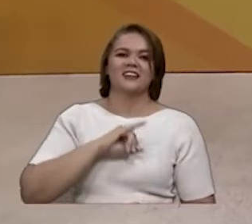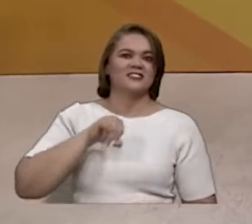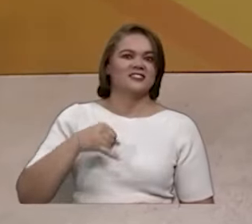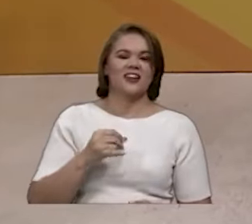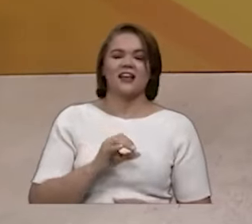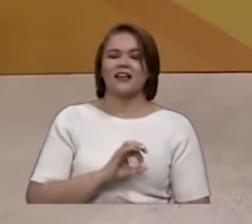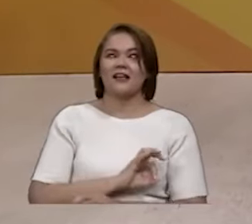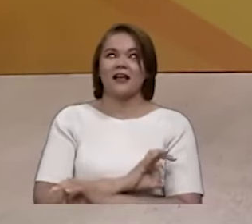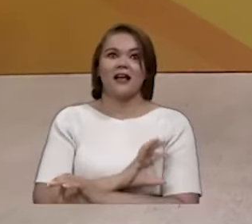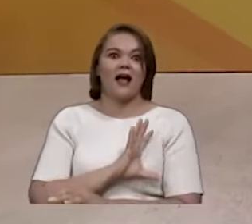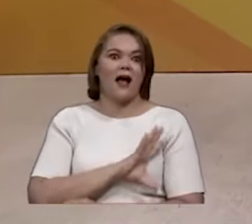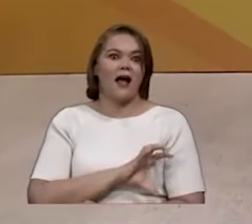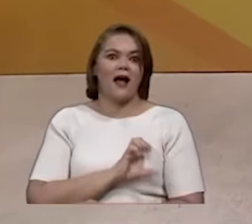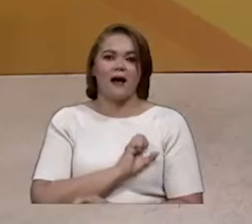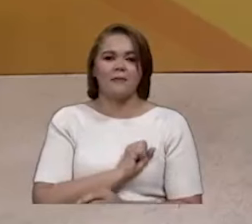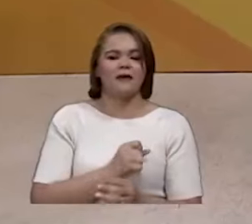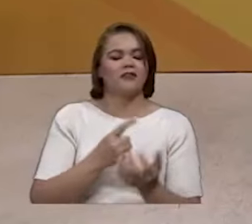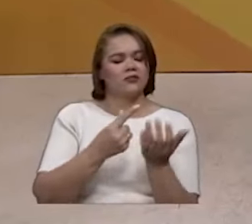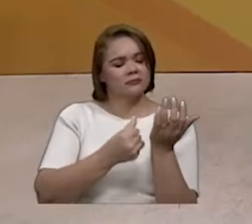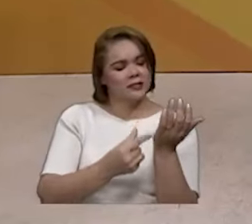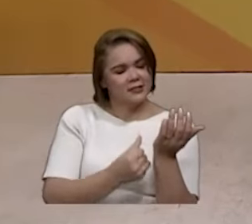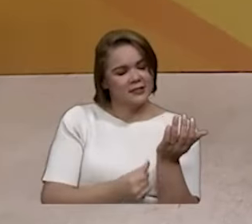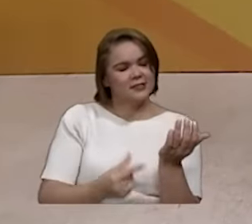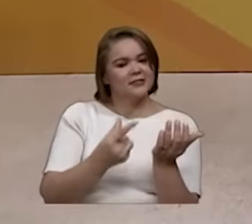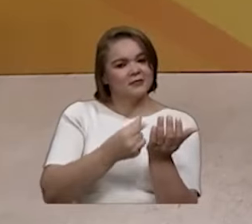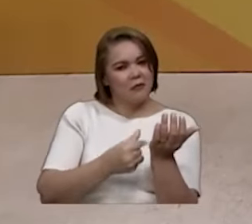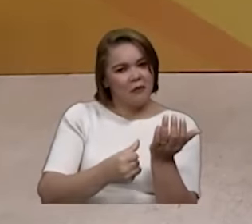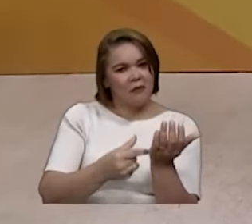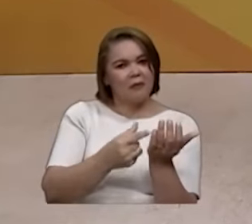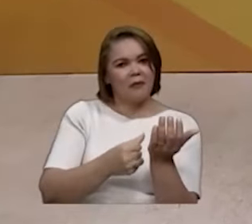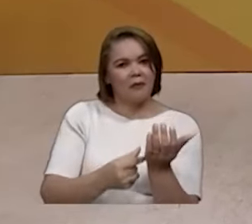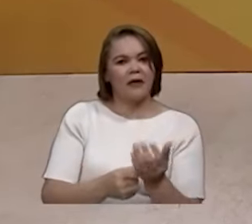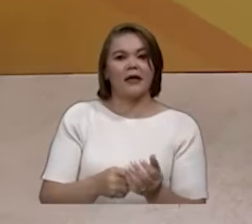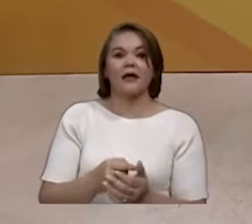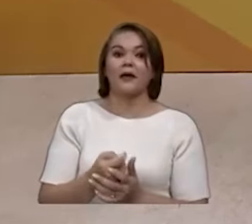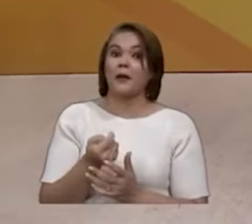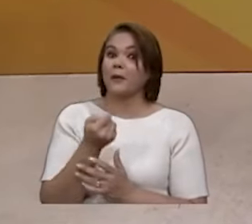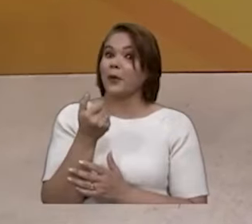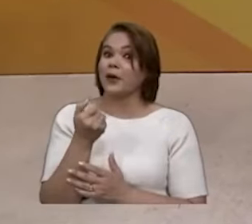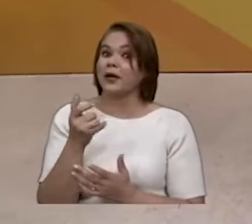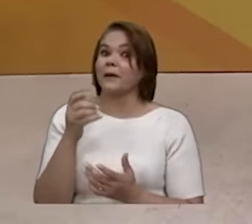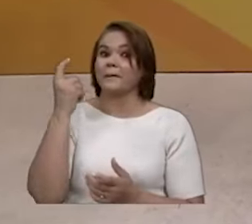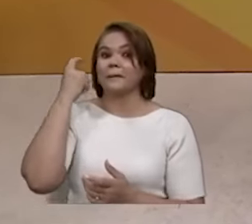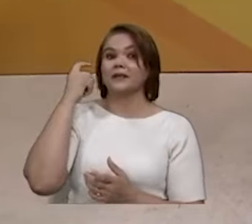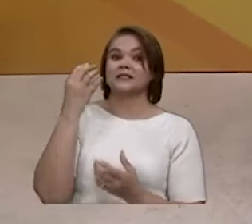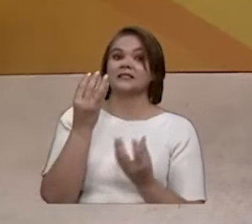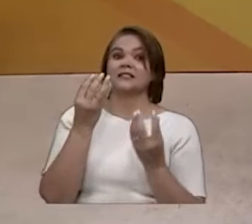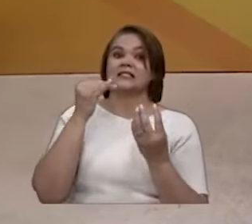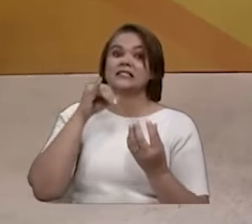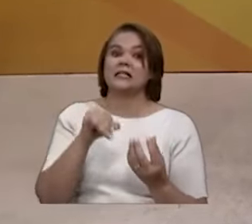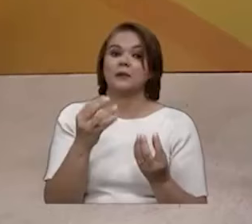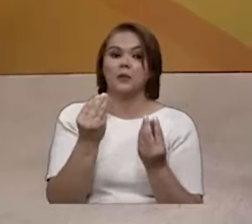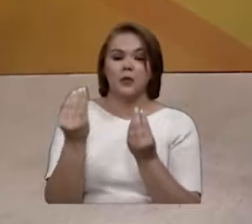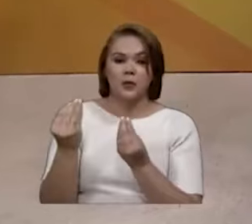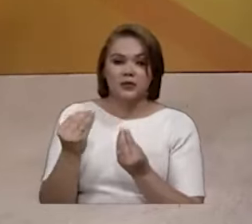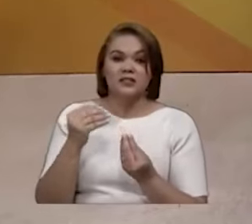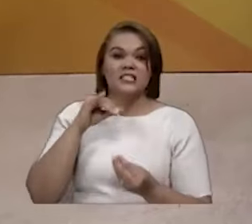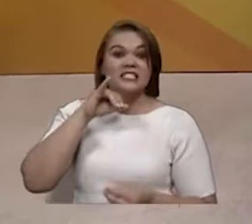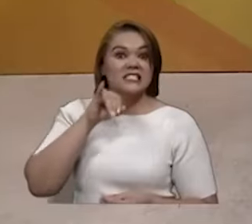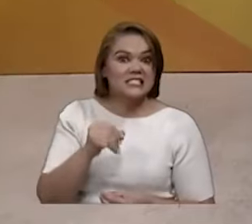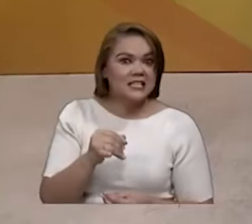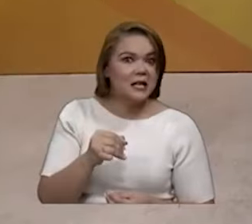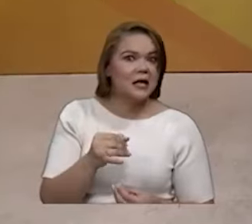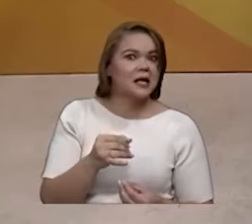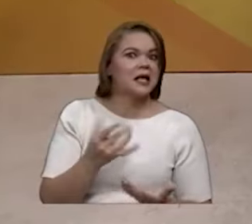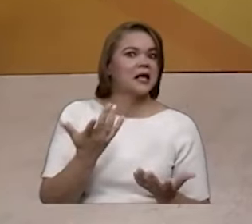dinheiro, ela conta e não, vou contar de novo. Amo. É aquela, e aquela é pouco, sensação, né, valor de contar dinheiro, né? E não é esse valor, se imagina, for